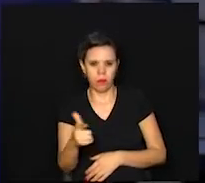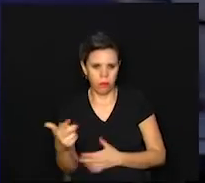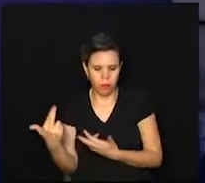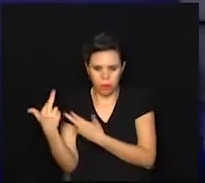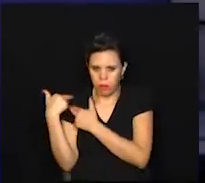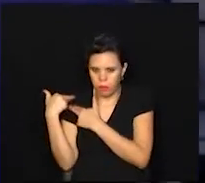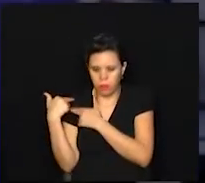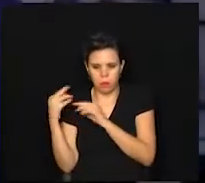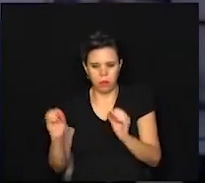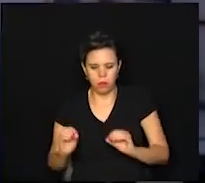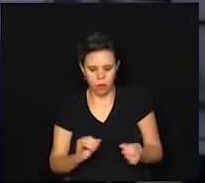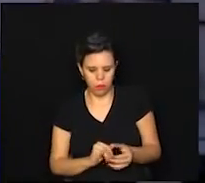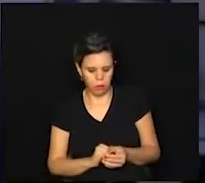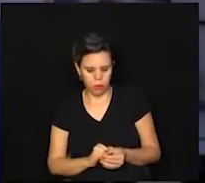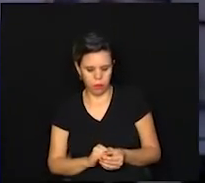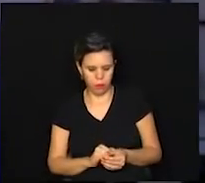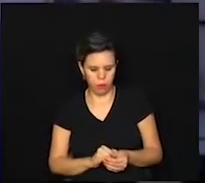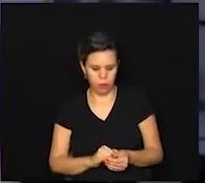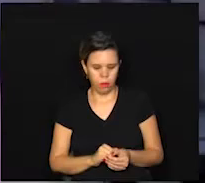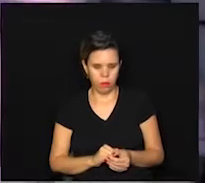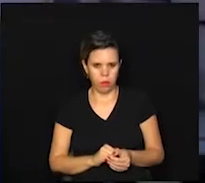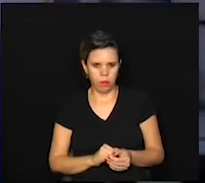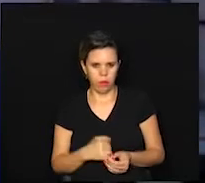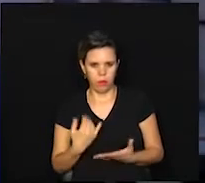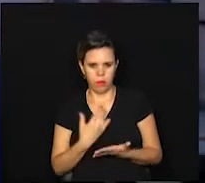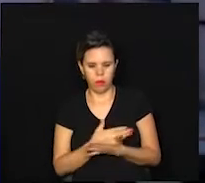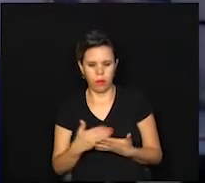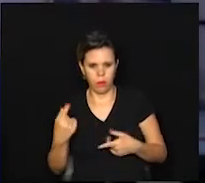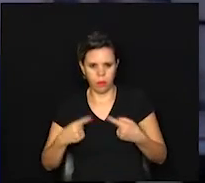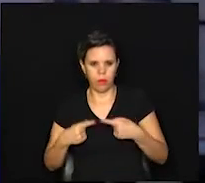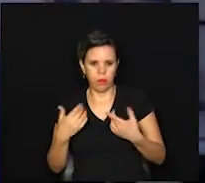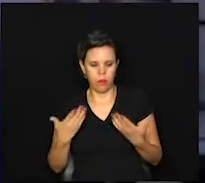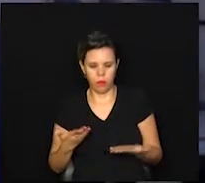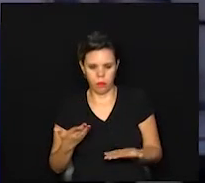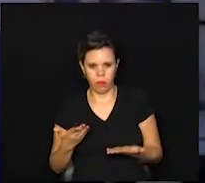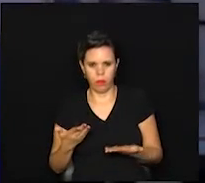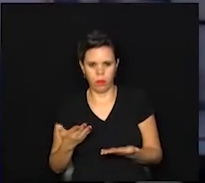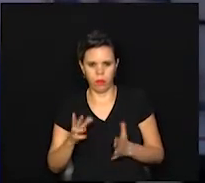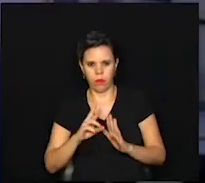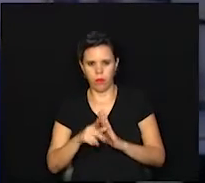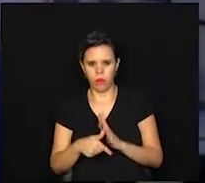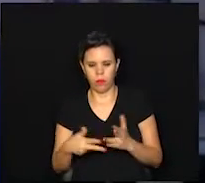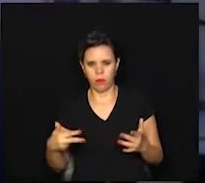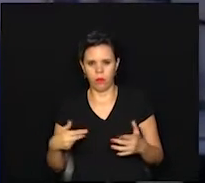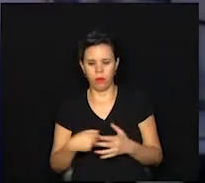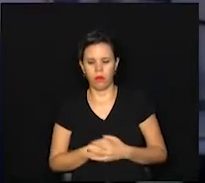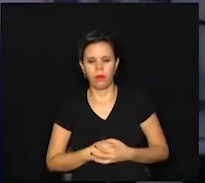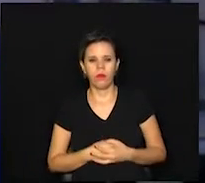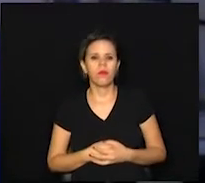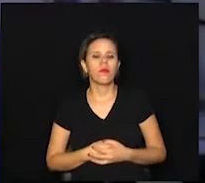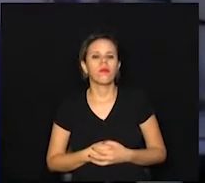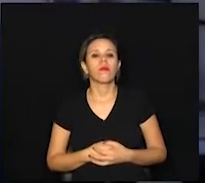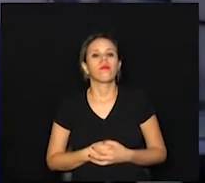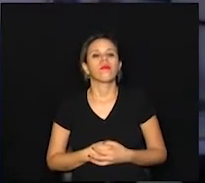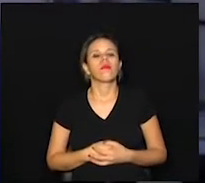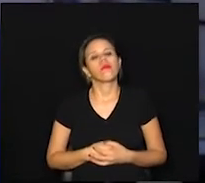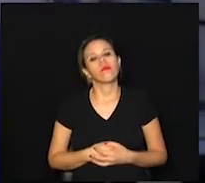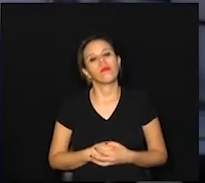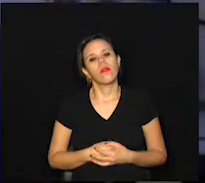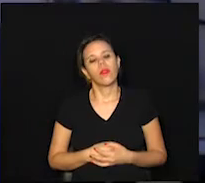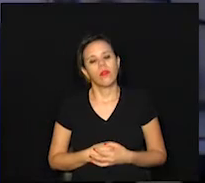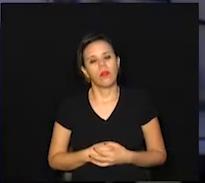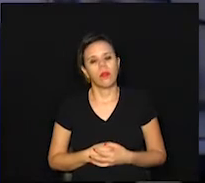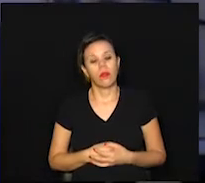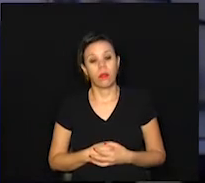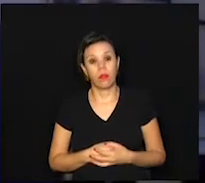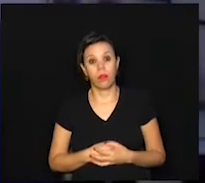por nada, sabe? Então, nós temos que começar a discutir isso, discutir várias outras questões também. Então,